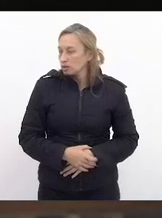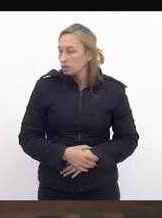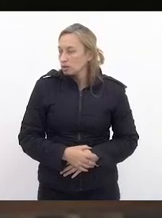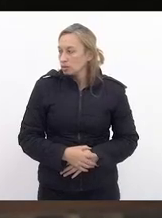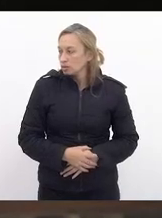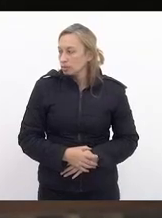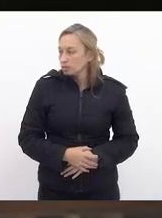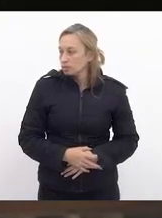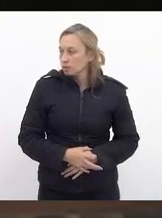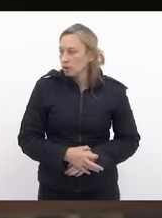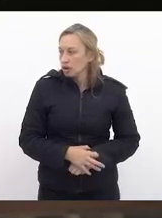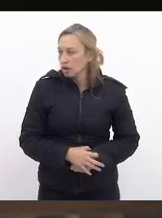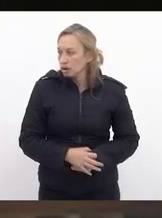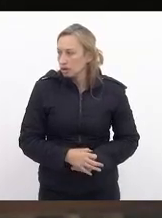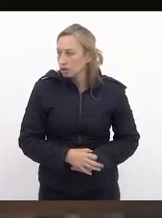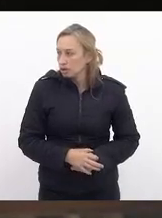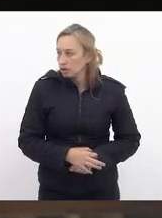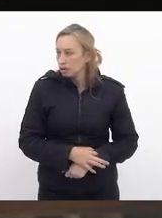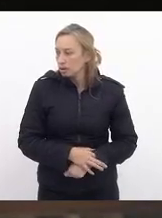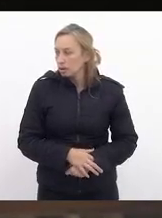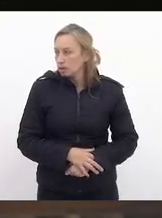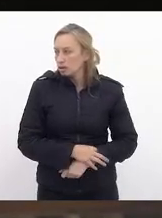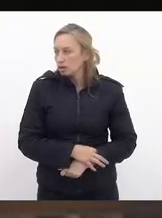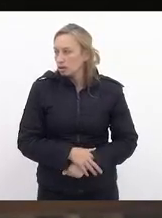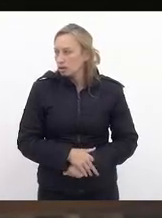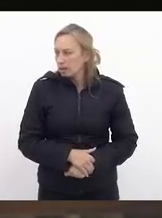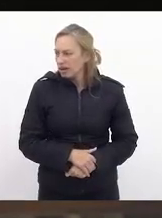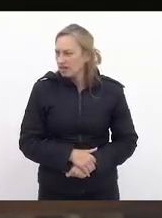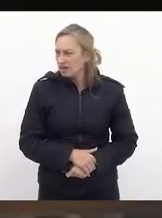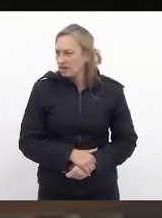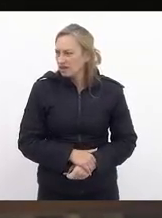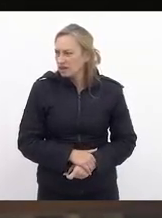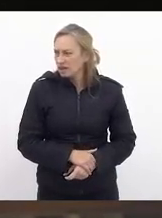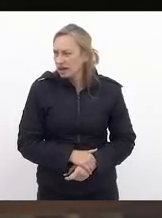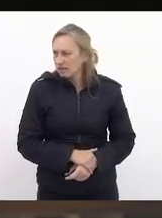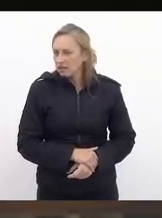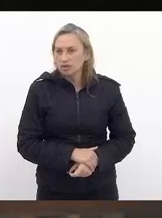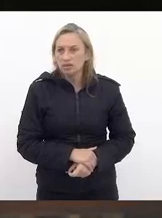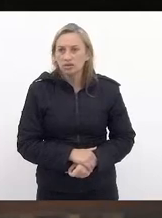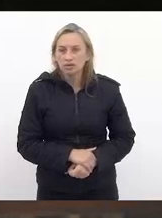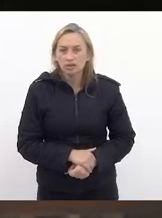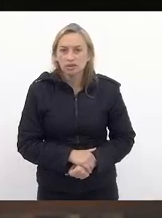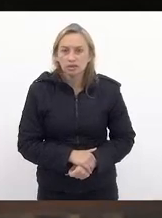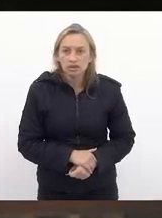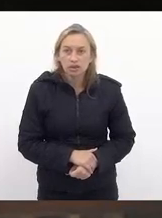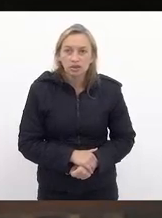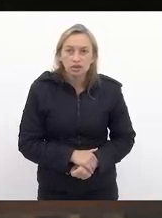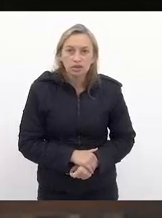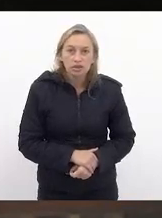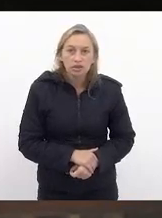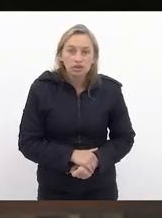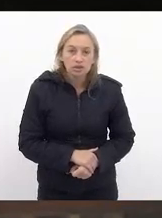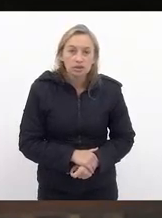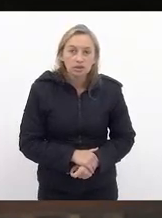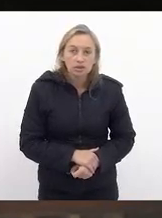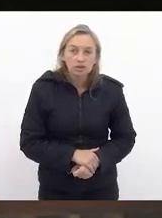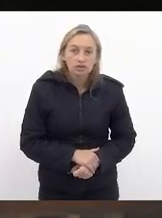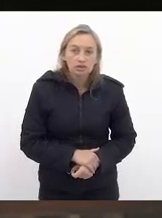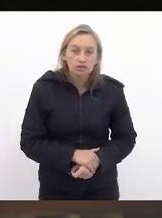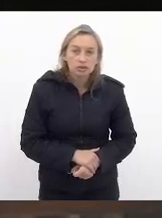acontece nos territórios que começou com clube de mães nas igrejas